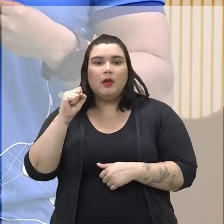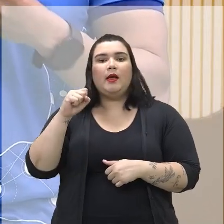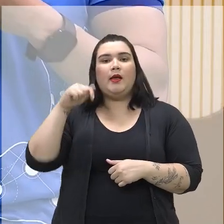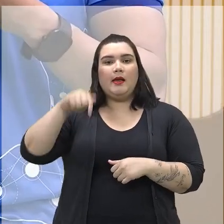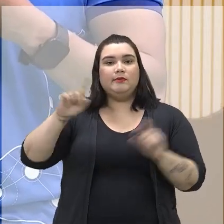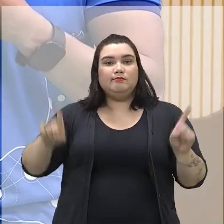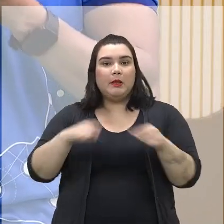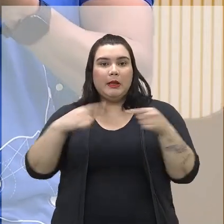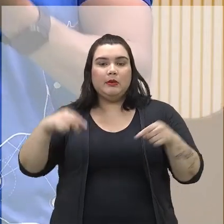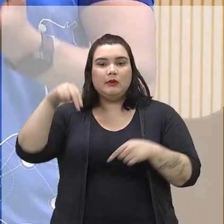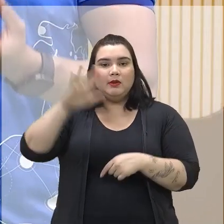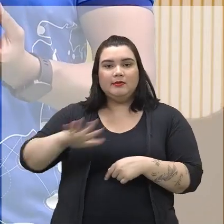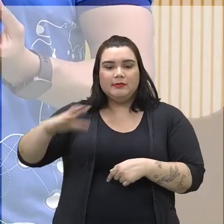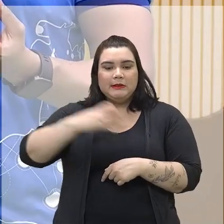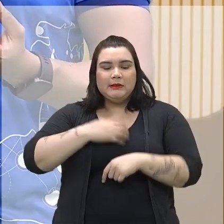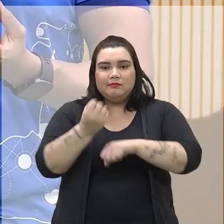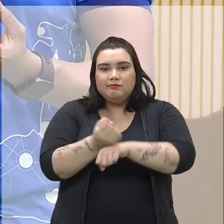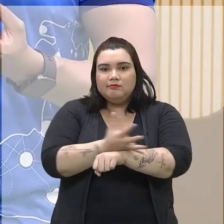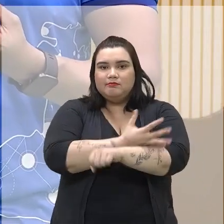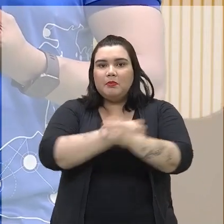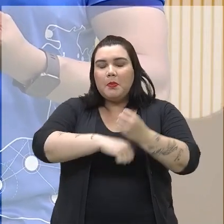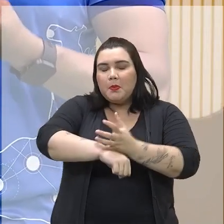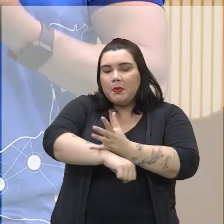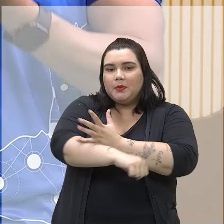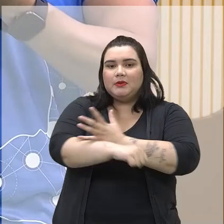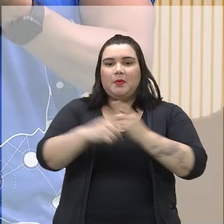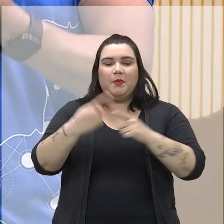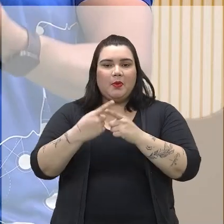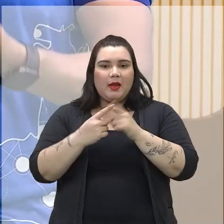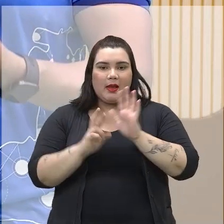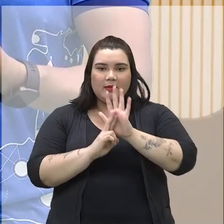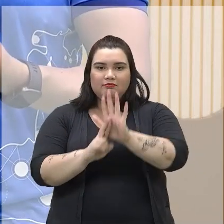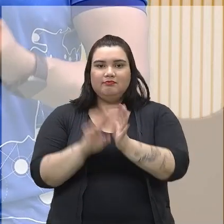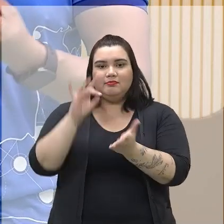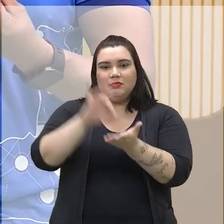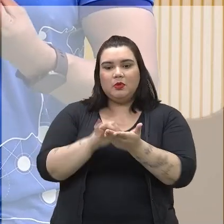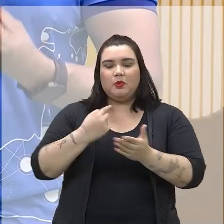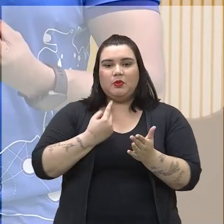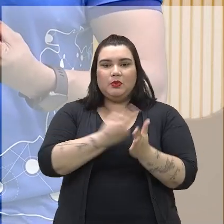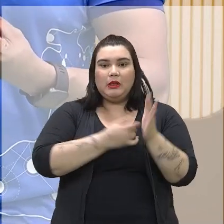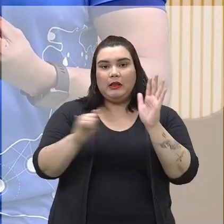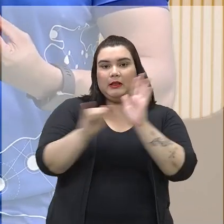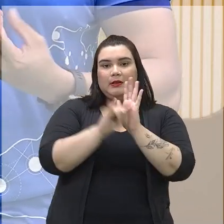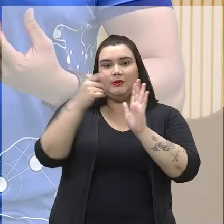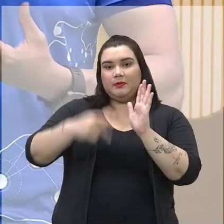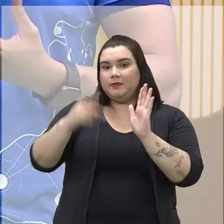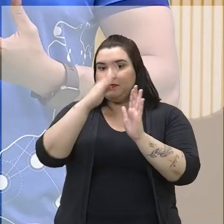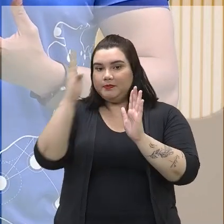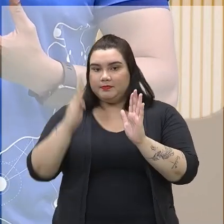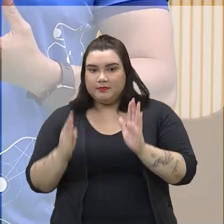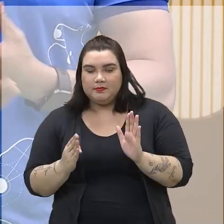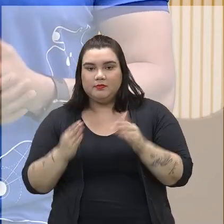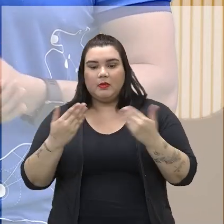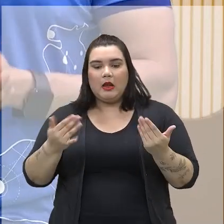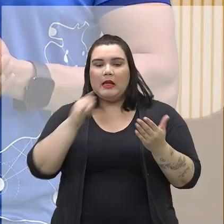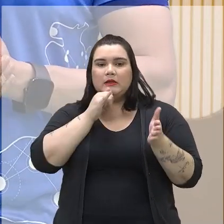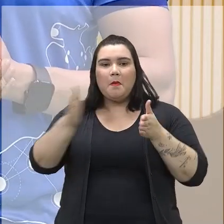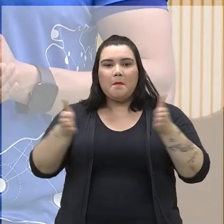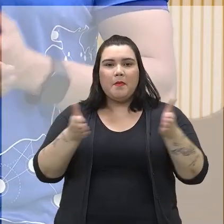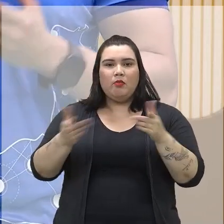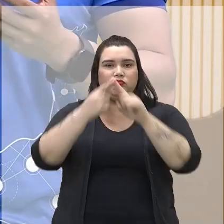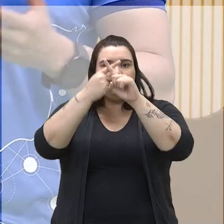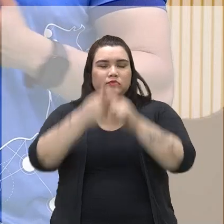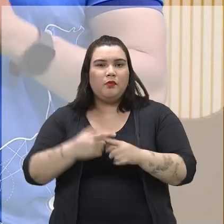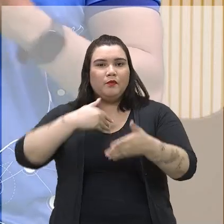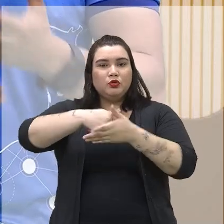gente acaba se emocionando, né? Isso representa muito a nossa identidade enquanto brasileiro. Época da Copa do Mundo, por exemplo,